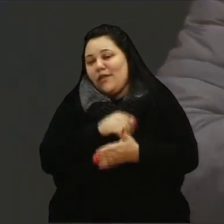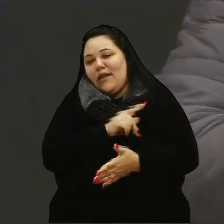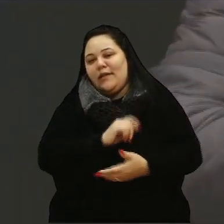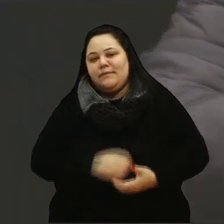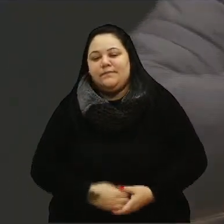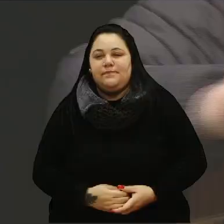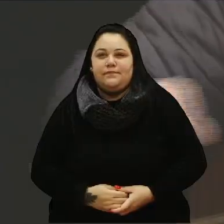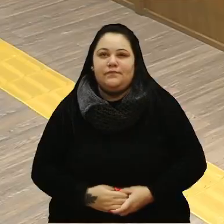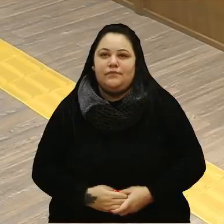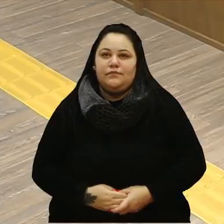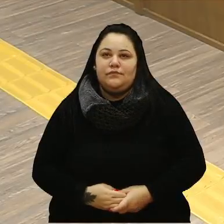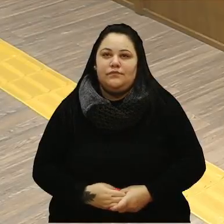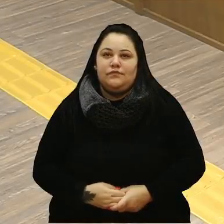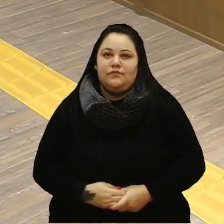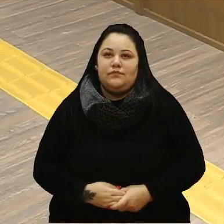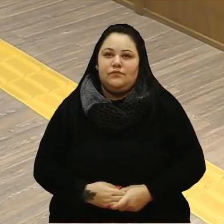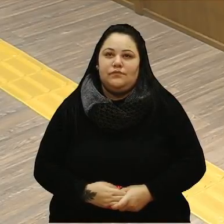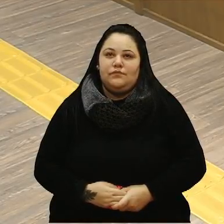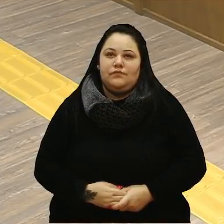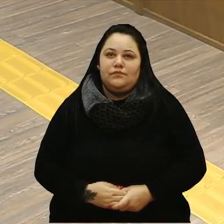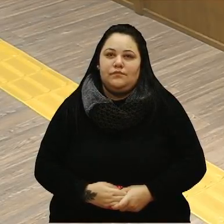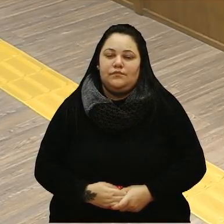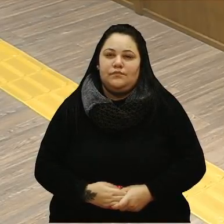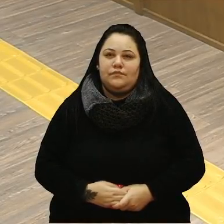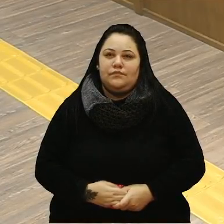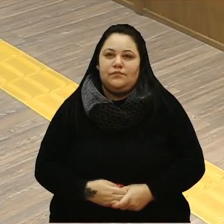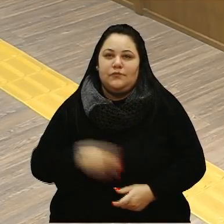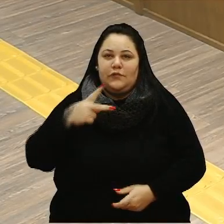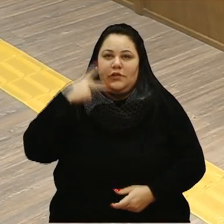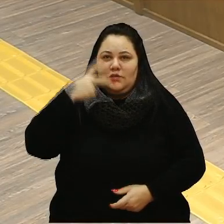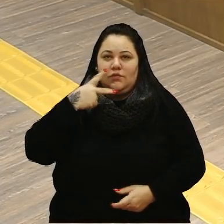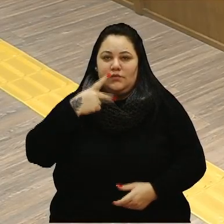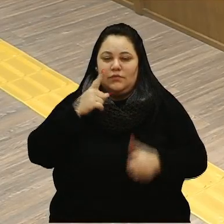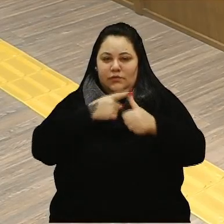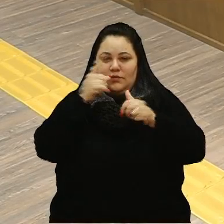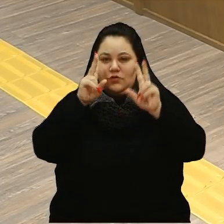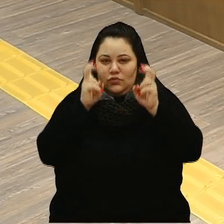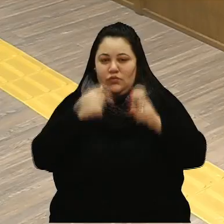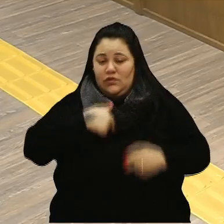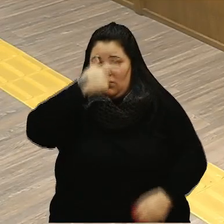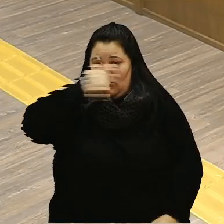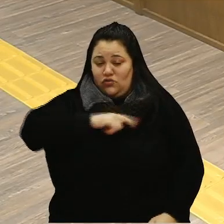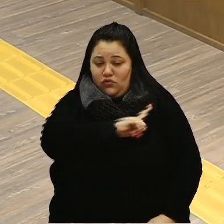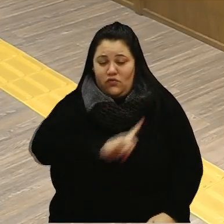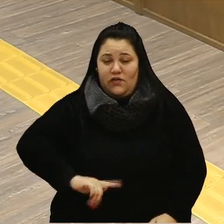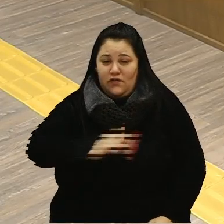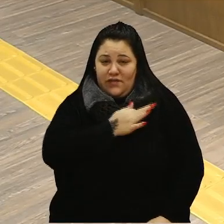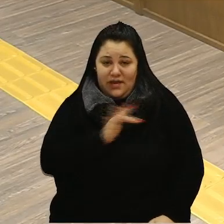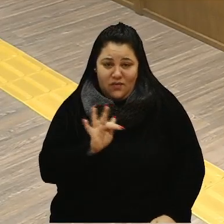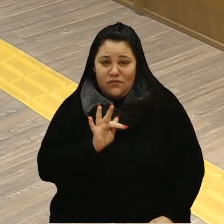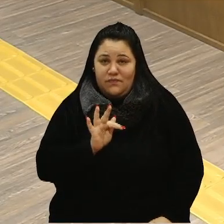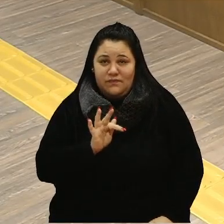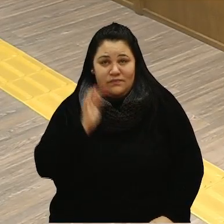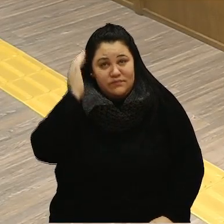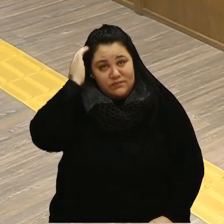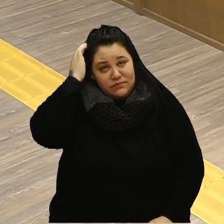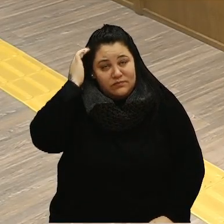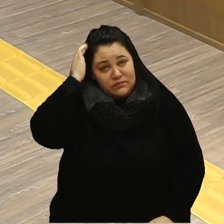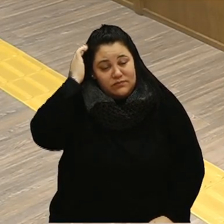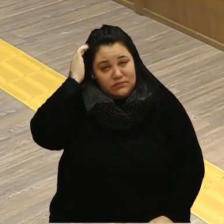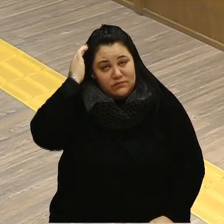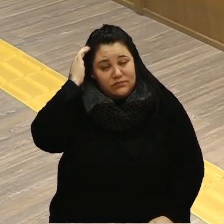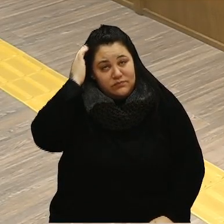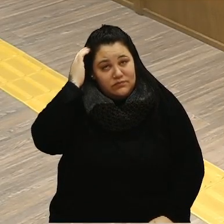Bom, vereador, primeiro o assunto que o senhor trouxe, eu acho que o governo federal, né, enquanto presidente